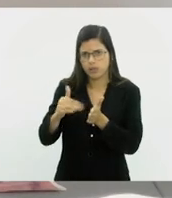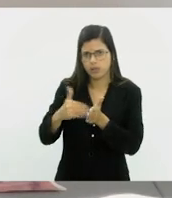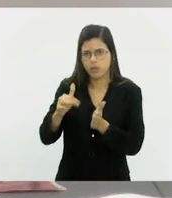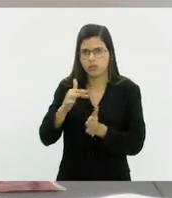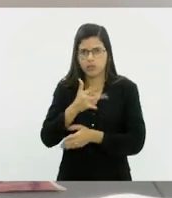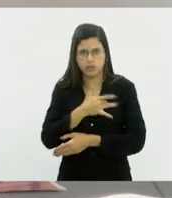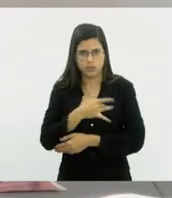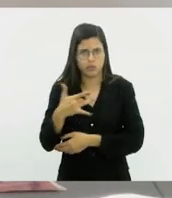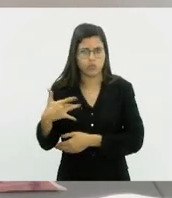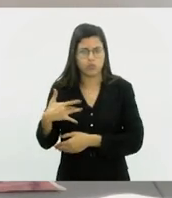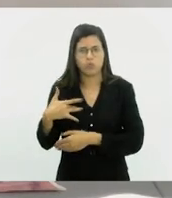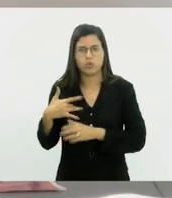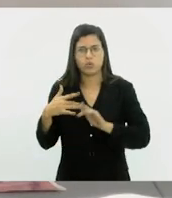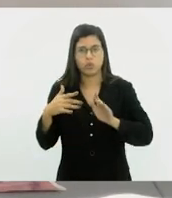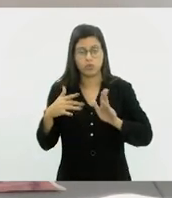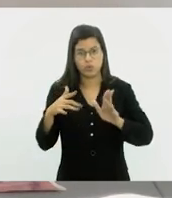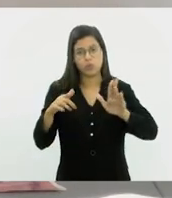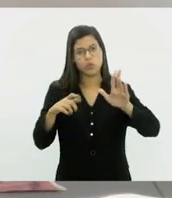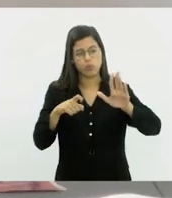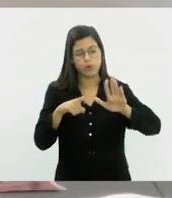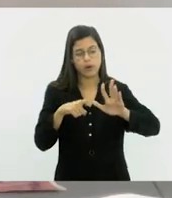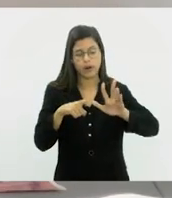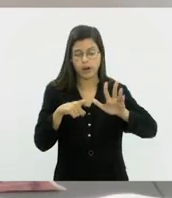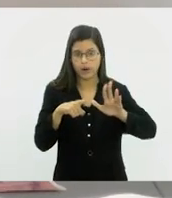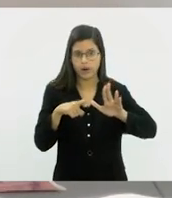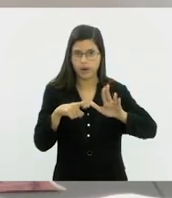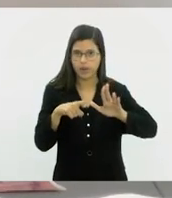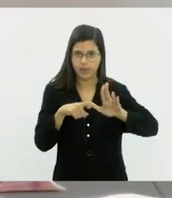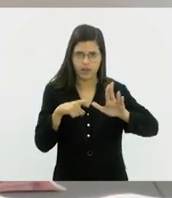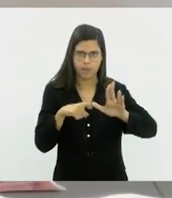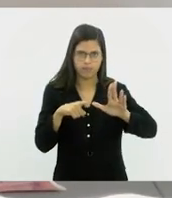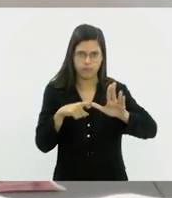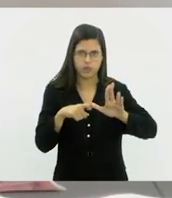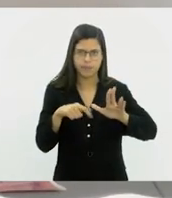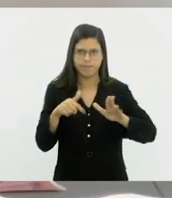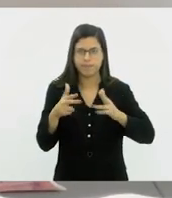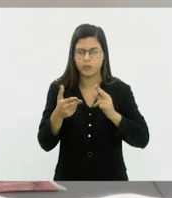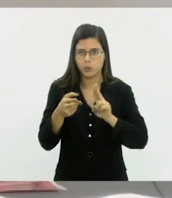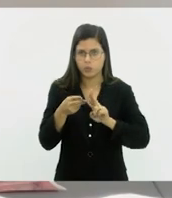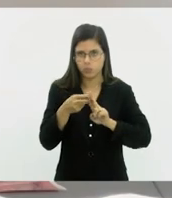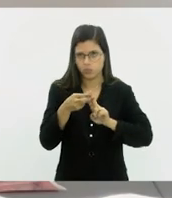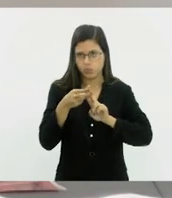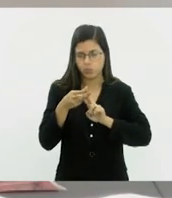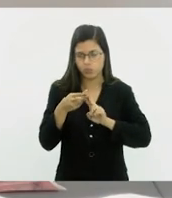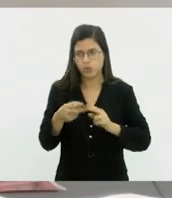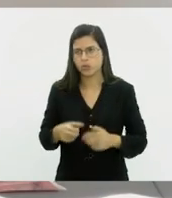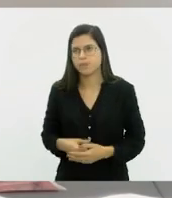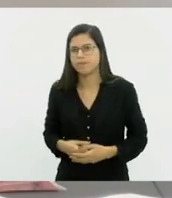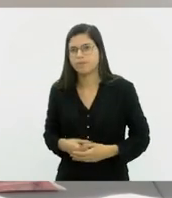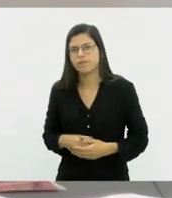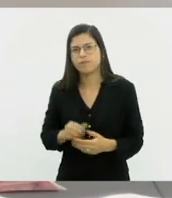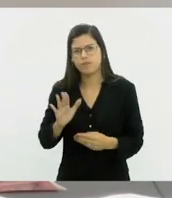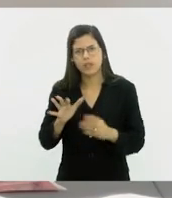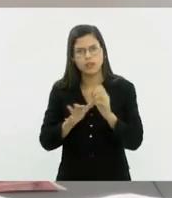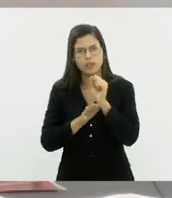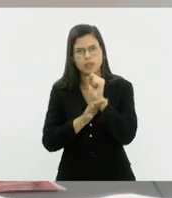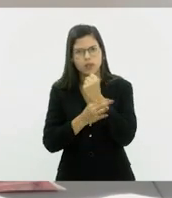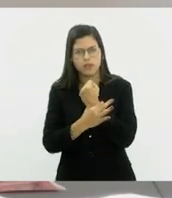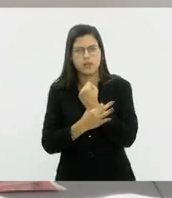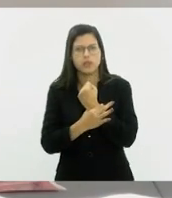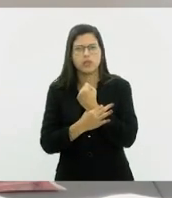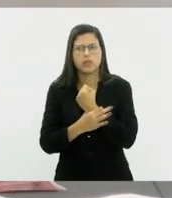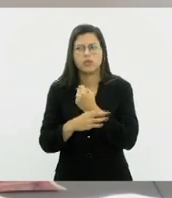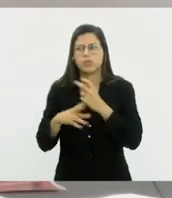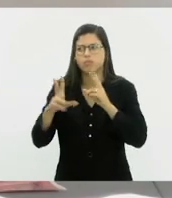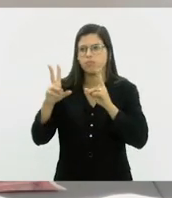cannabis medicinal no SUS Estadual muito bem já discutimos é claro que sobre esse tema a gente pode